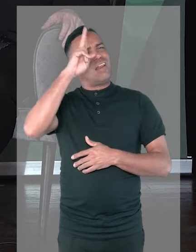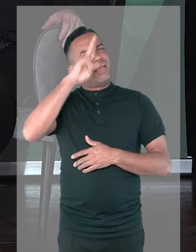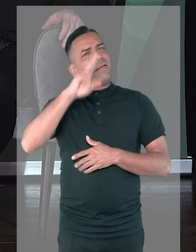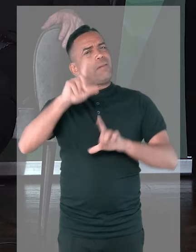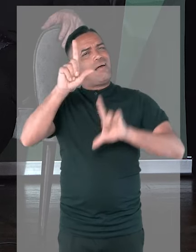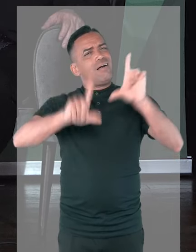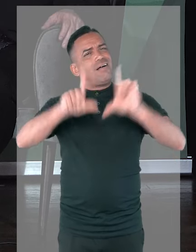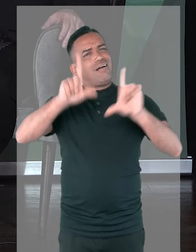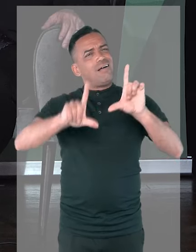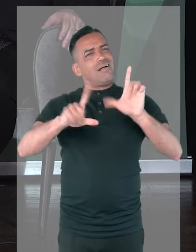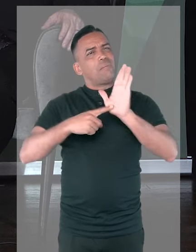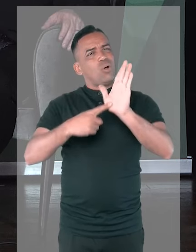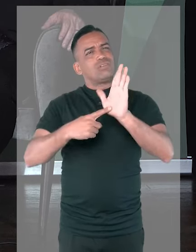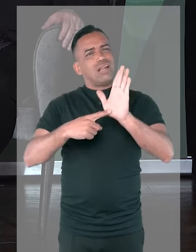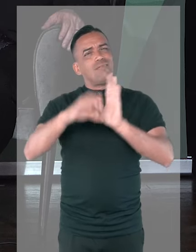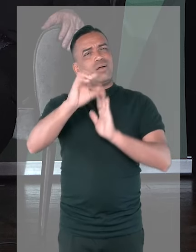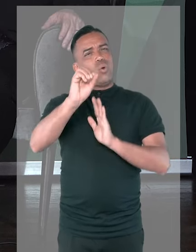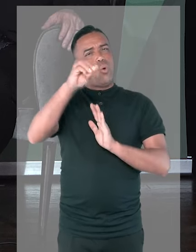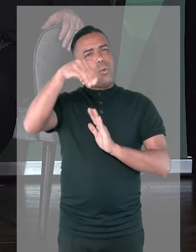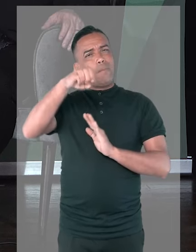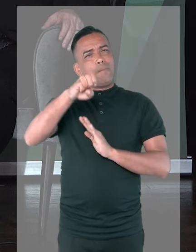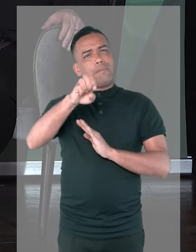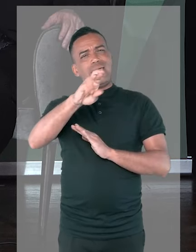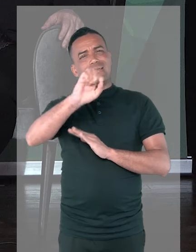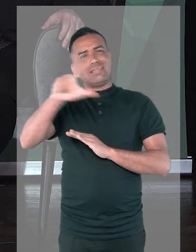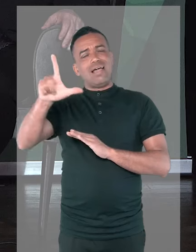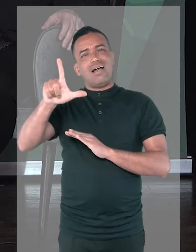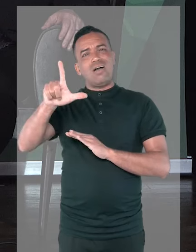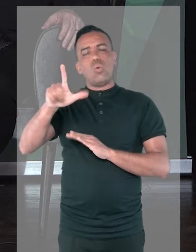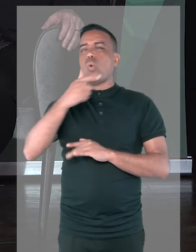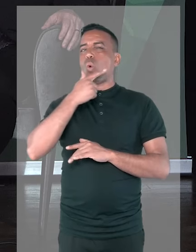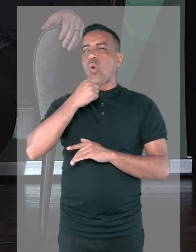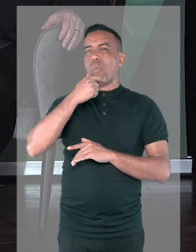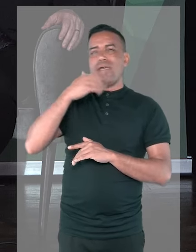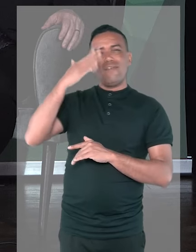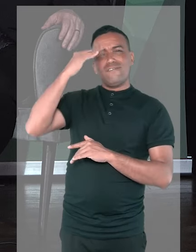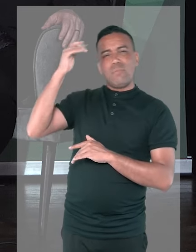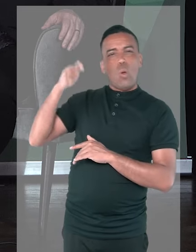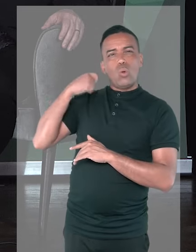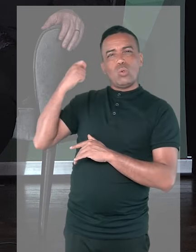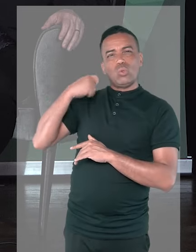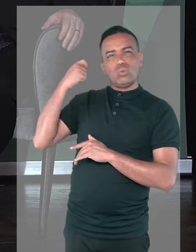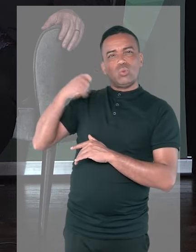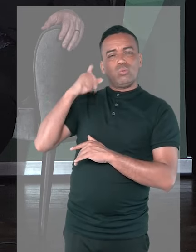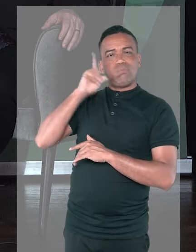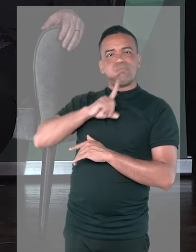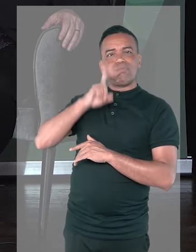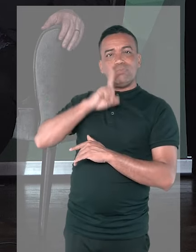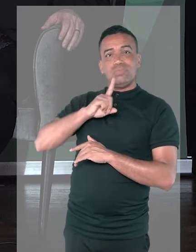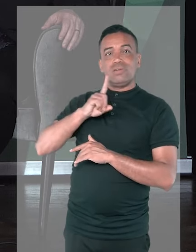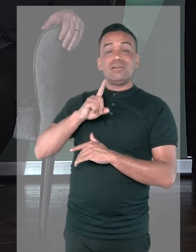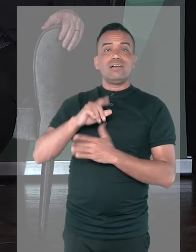comercial que tinha com aquele Kiefer Sutherland, que é um ator, talvez chamasse 24 Horas, uma coisa assim,